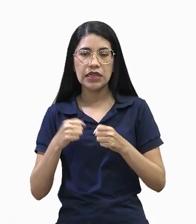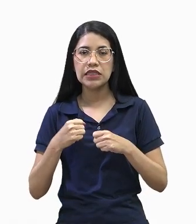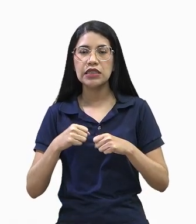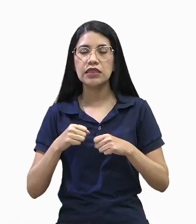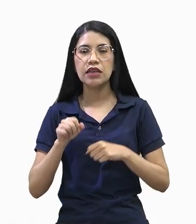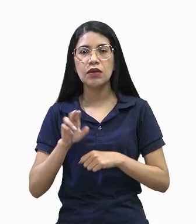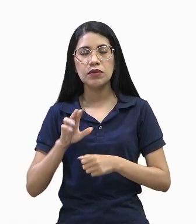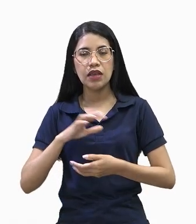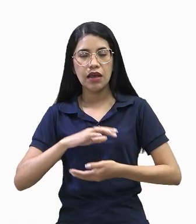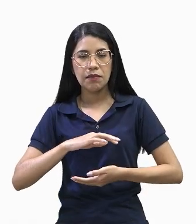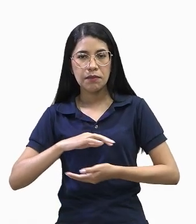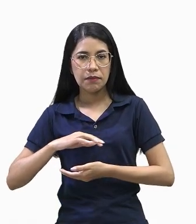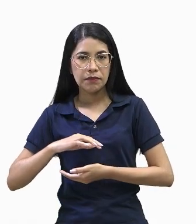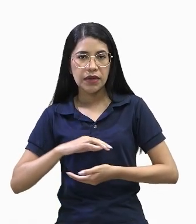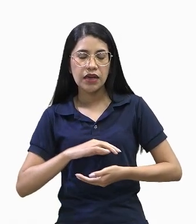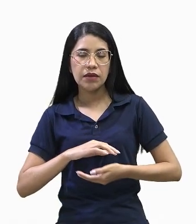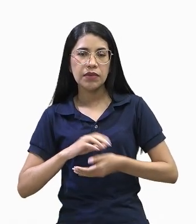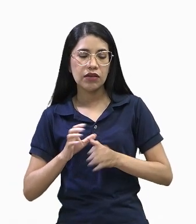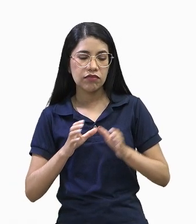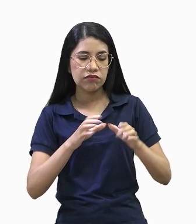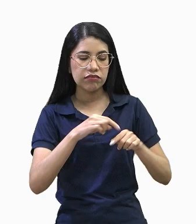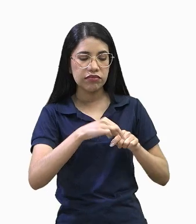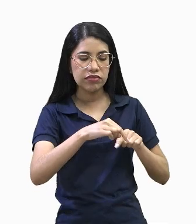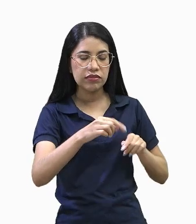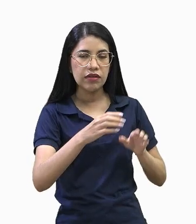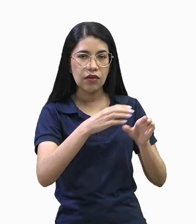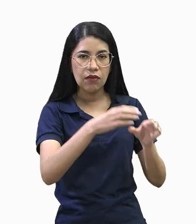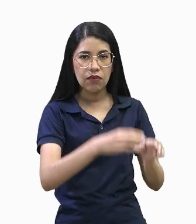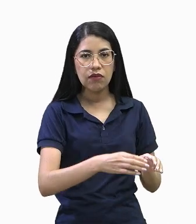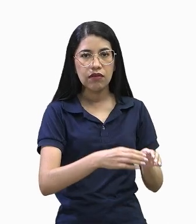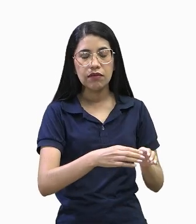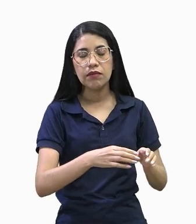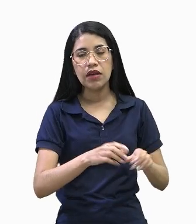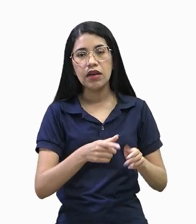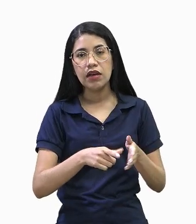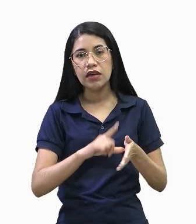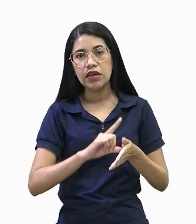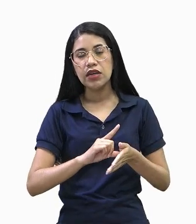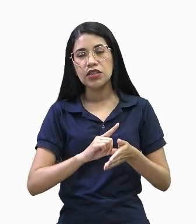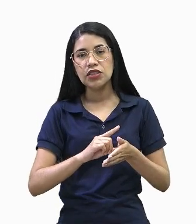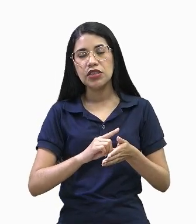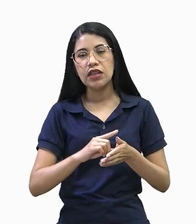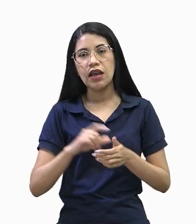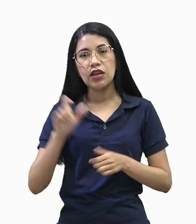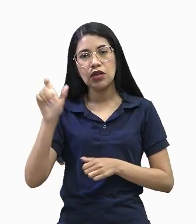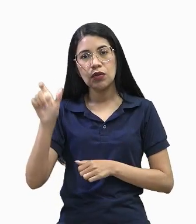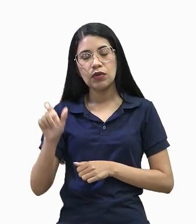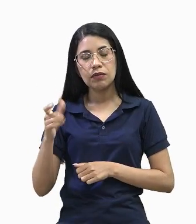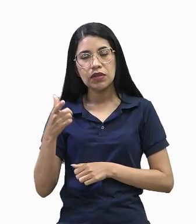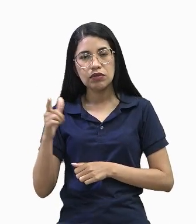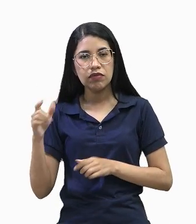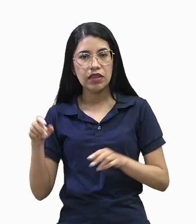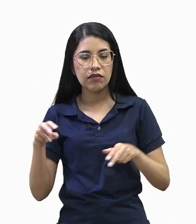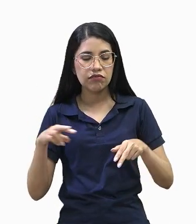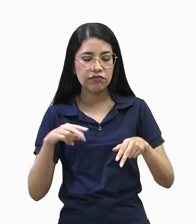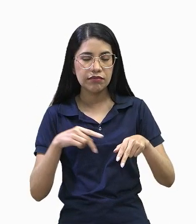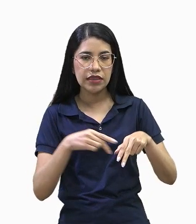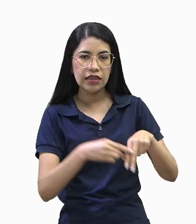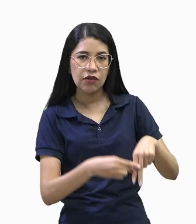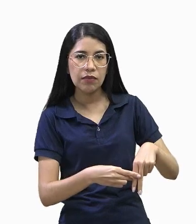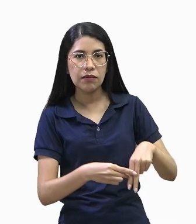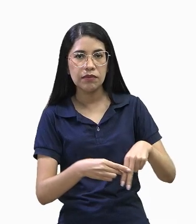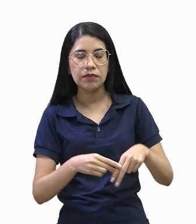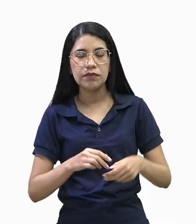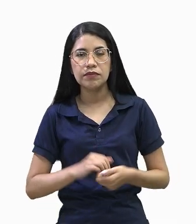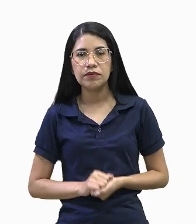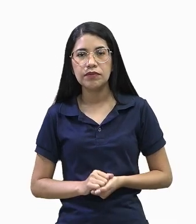mãos e colocar no chão antes de ser derrubado pelos adversários que estão tentando